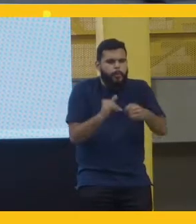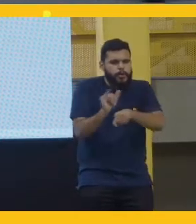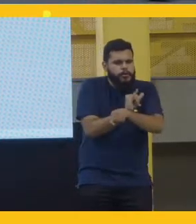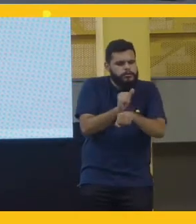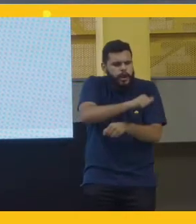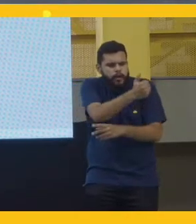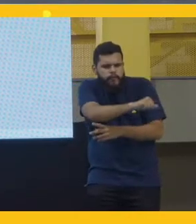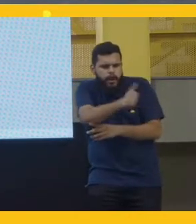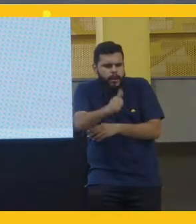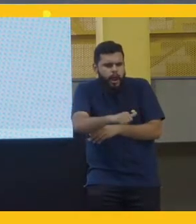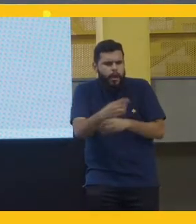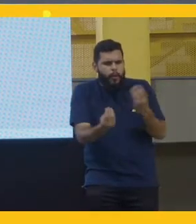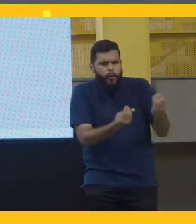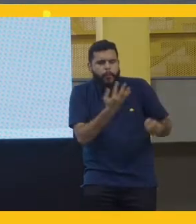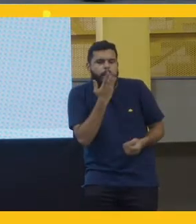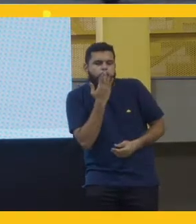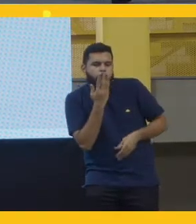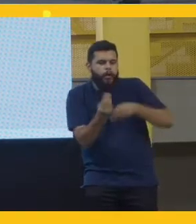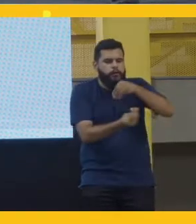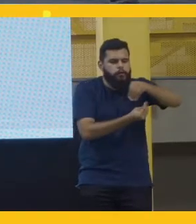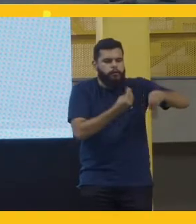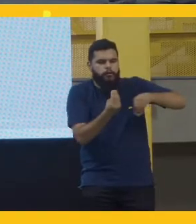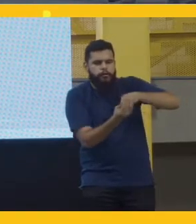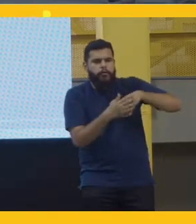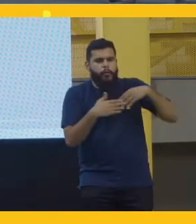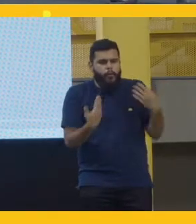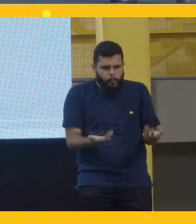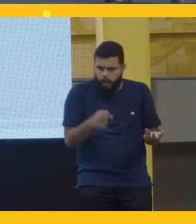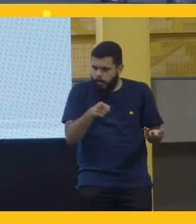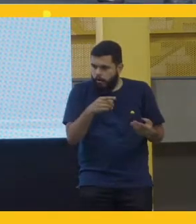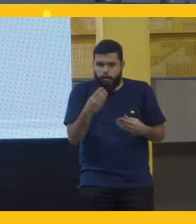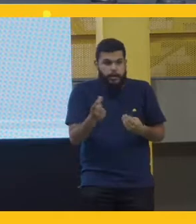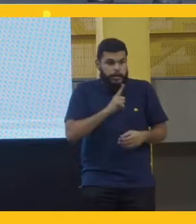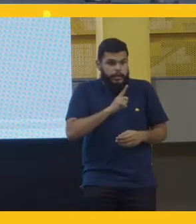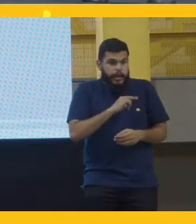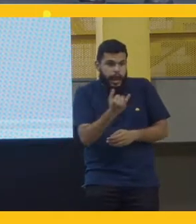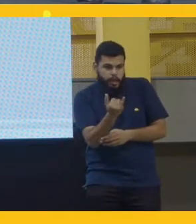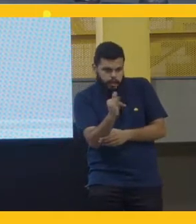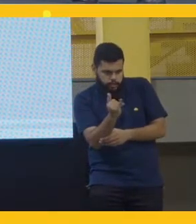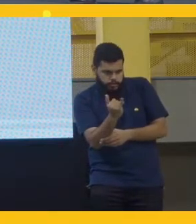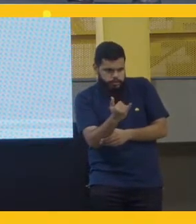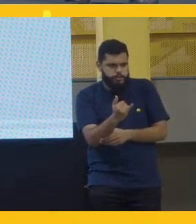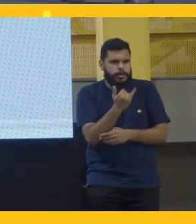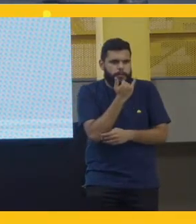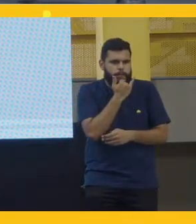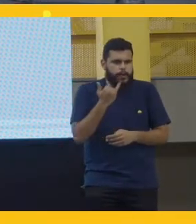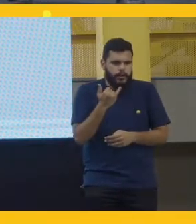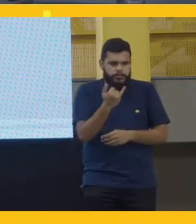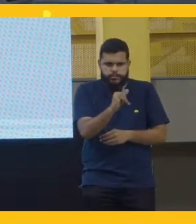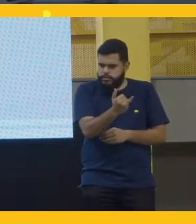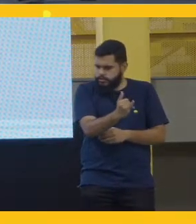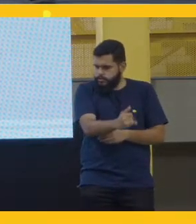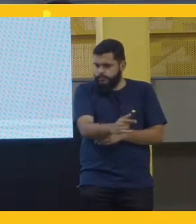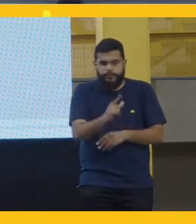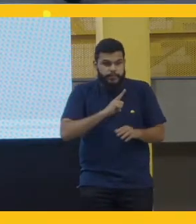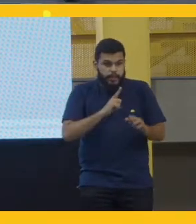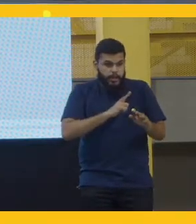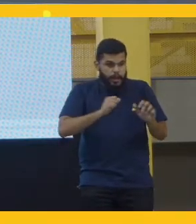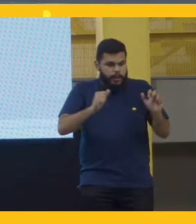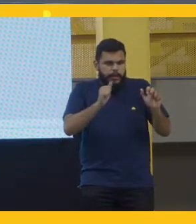essa interação é por meio da quantidade de energia que é